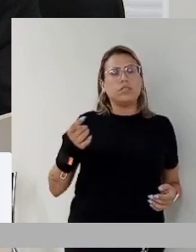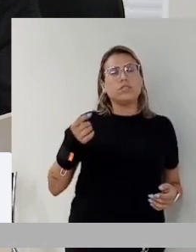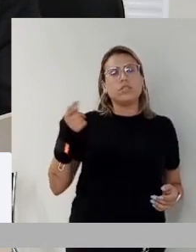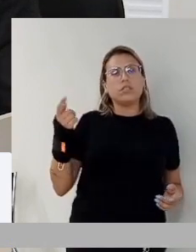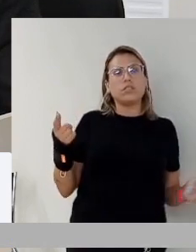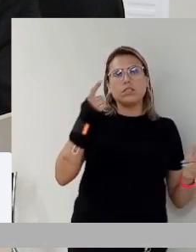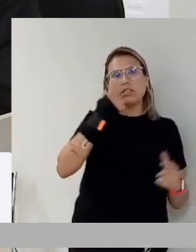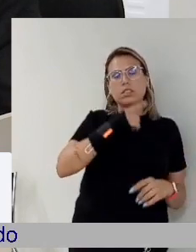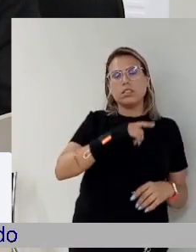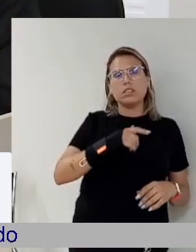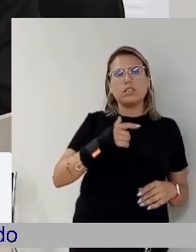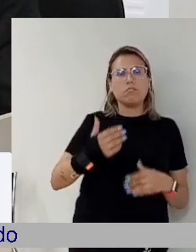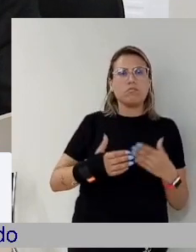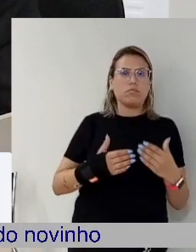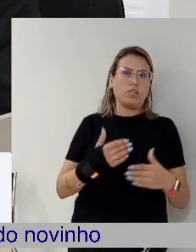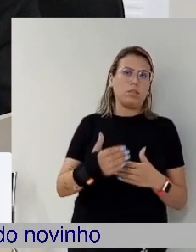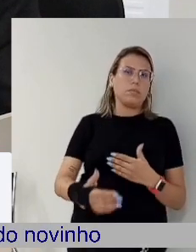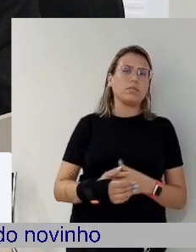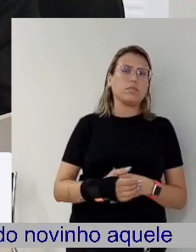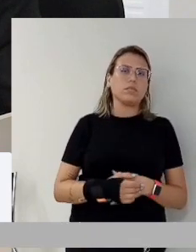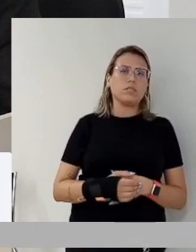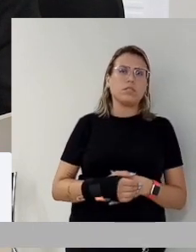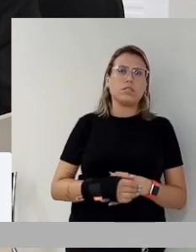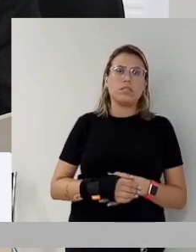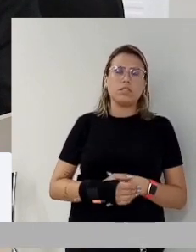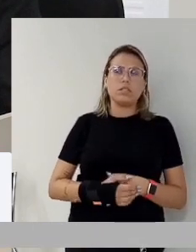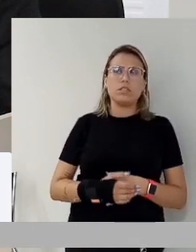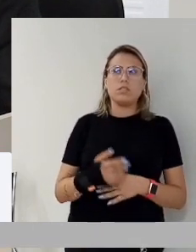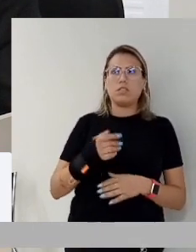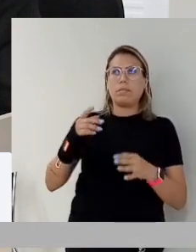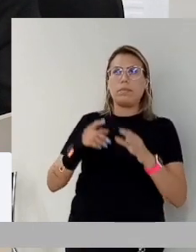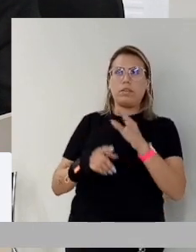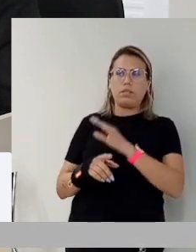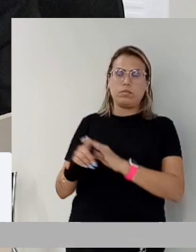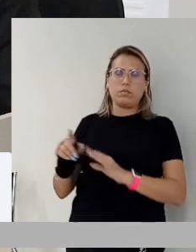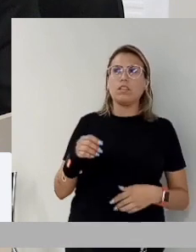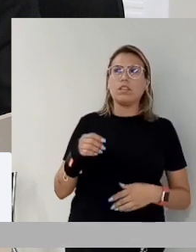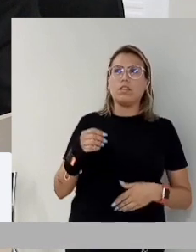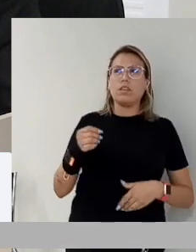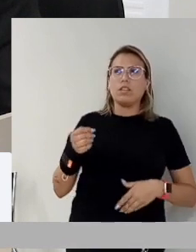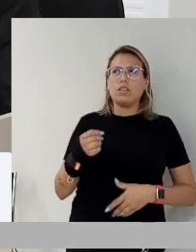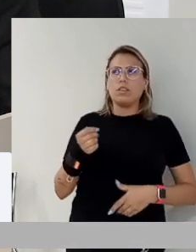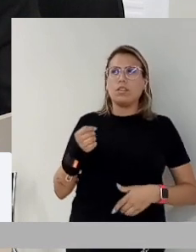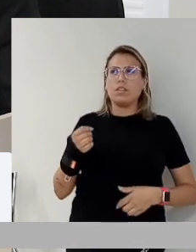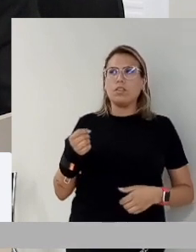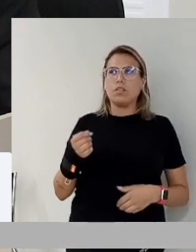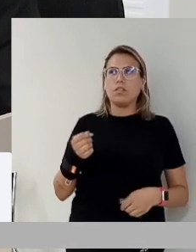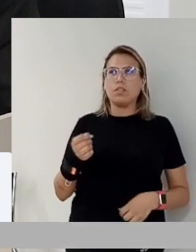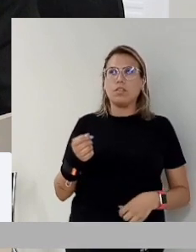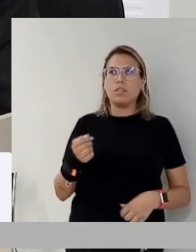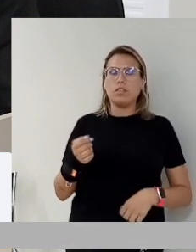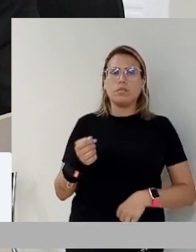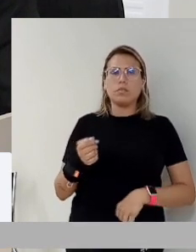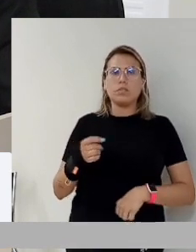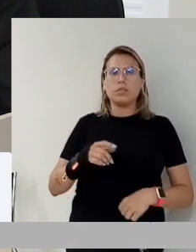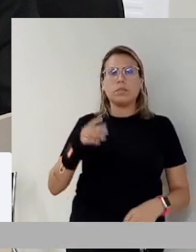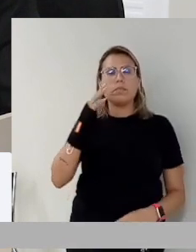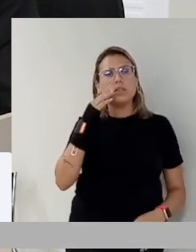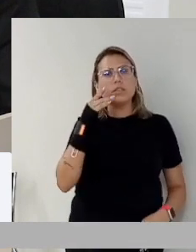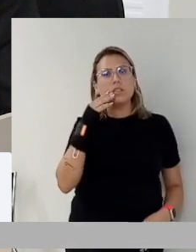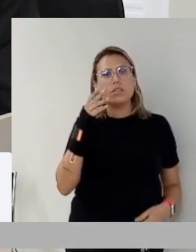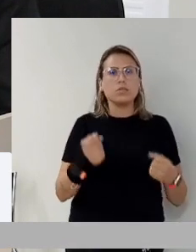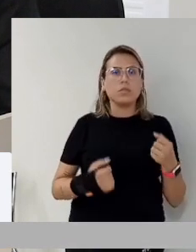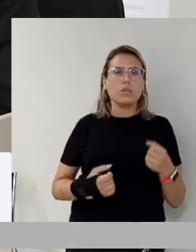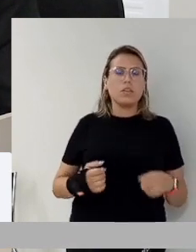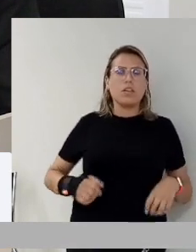eh perguntar a vossa excelência como é que seria aquela questão do carro como é que vocês estão assim pensando pra questão do carro